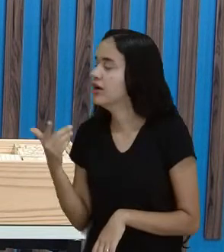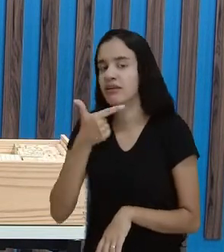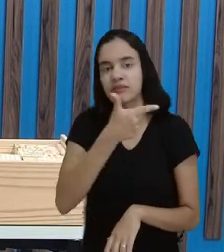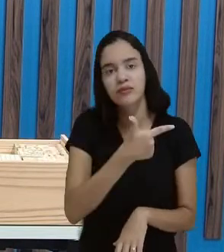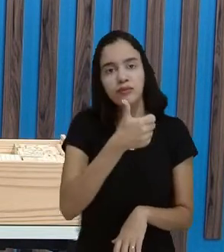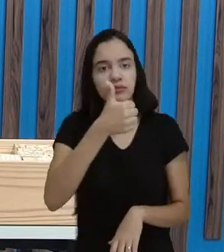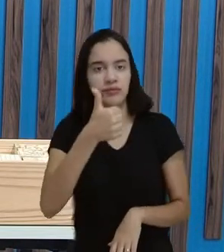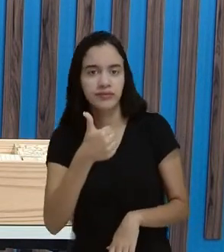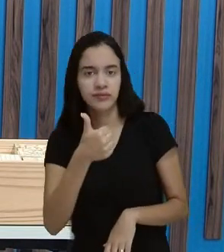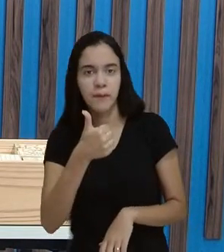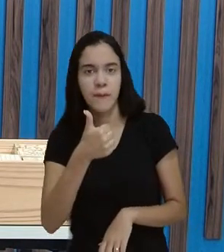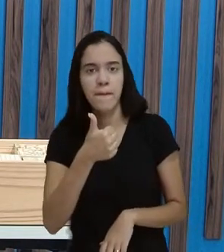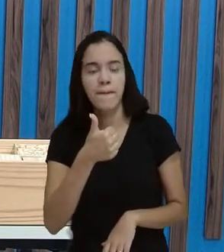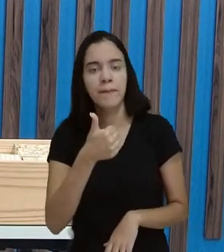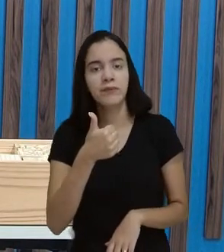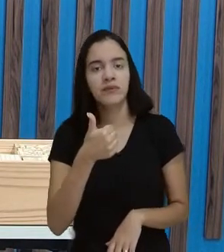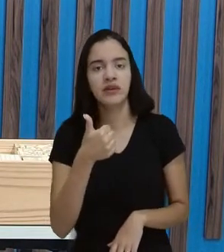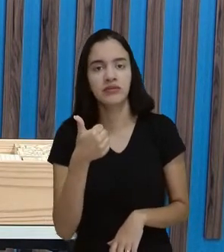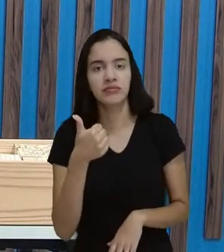21,